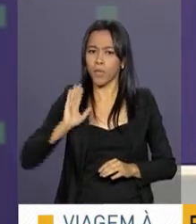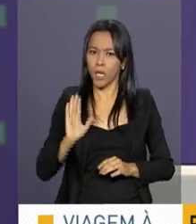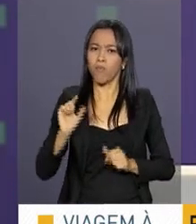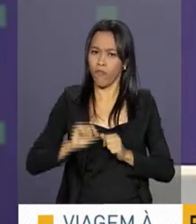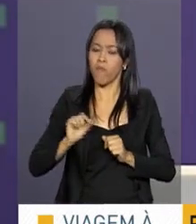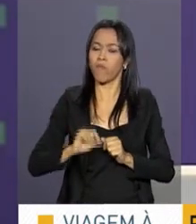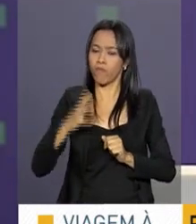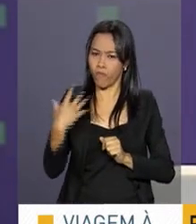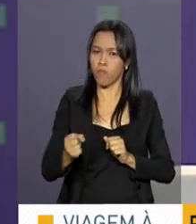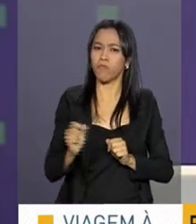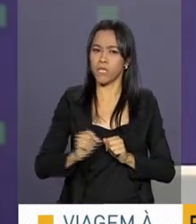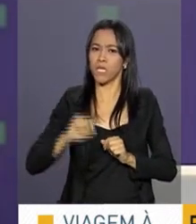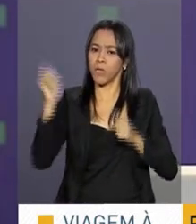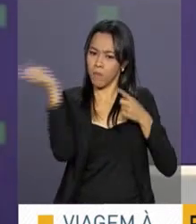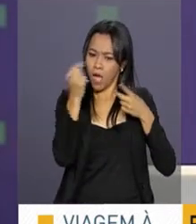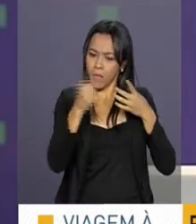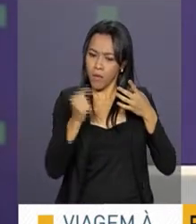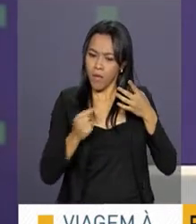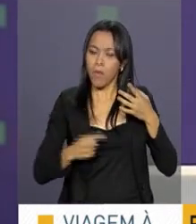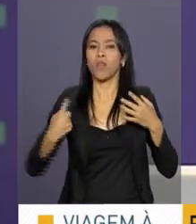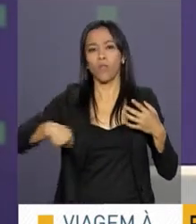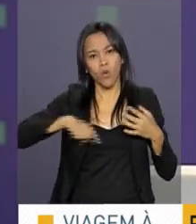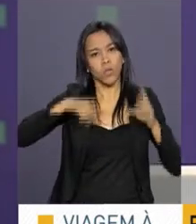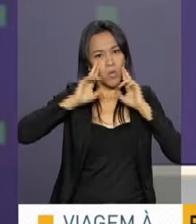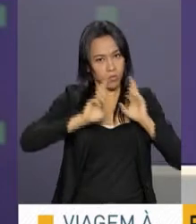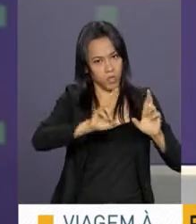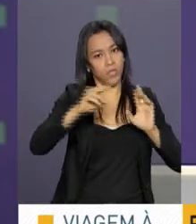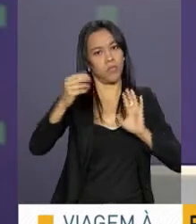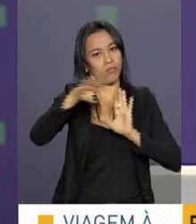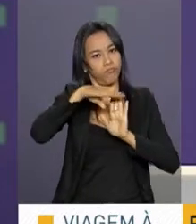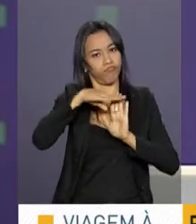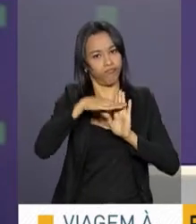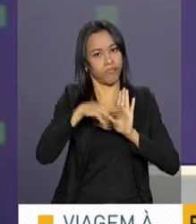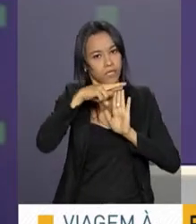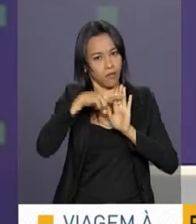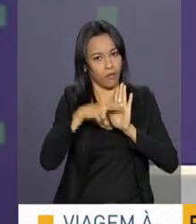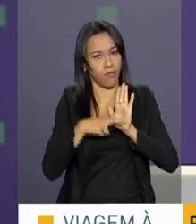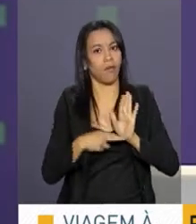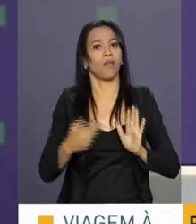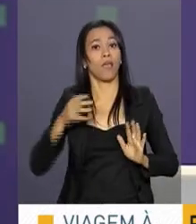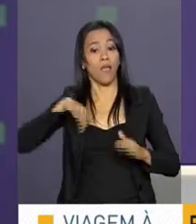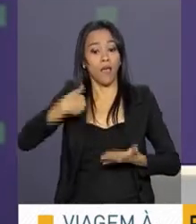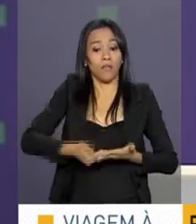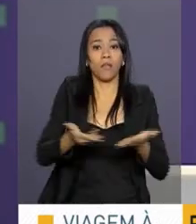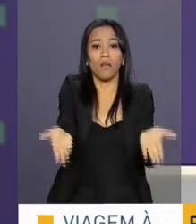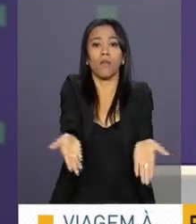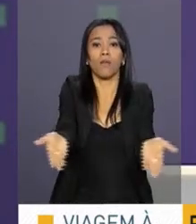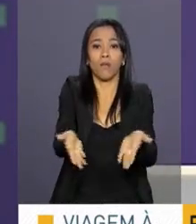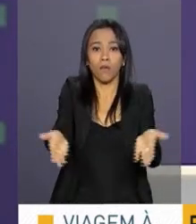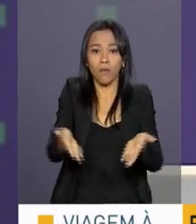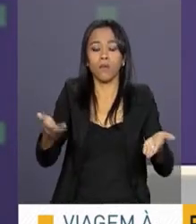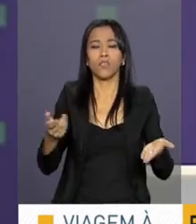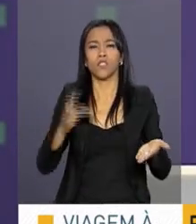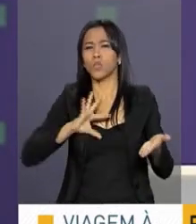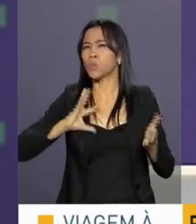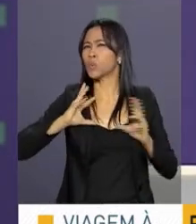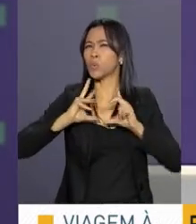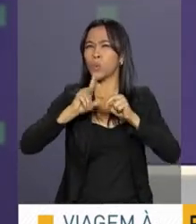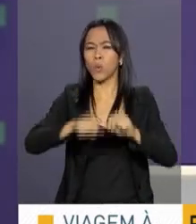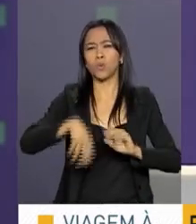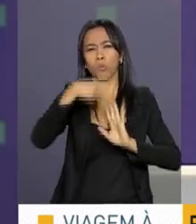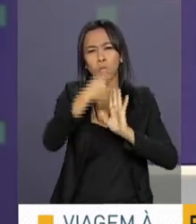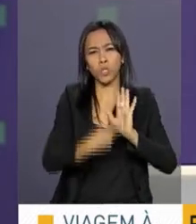governo brasileiro, né, para que esse cronograma seja executado. E até hoje, né, como disse o Adalberto, em todos esses projetos que